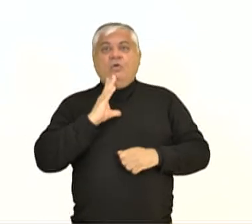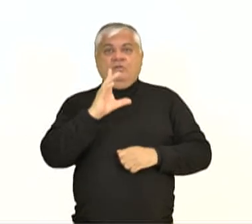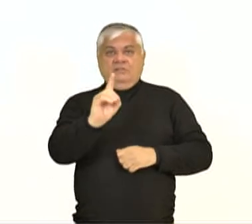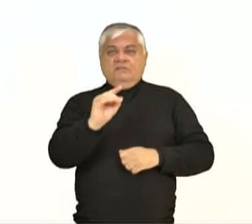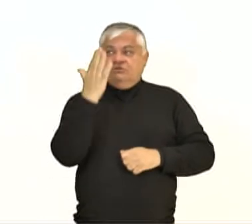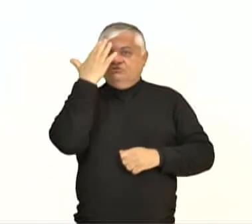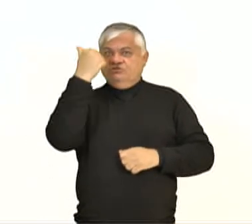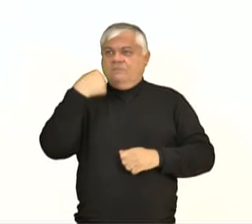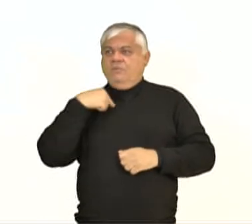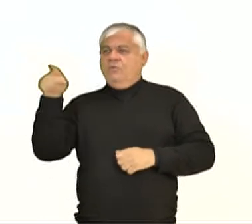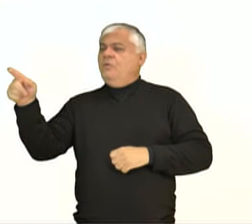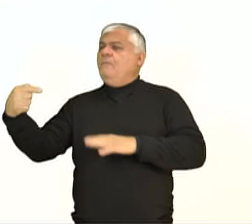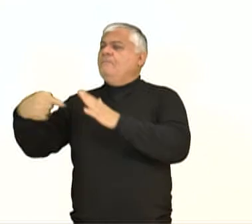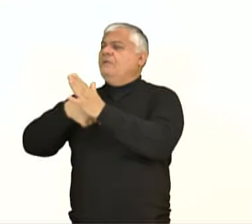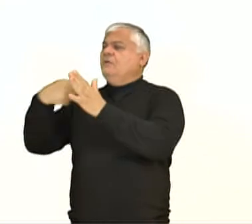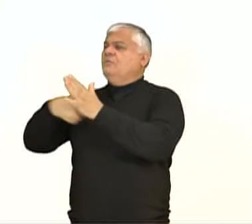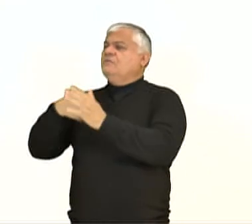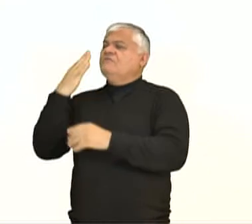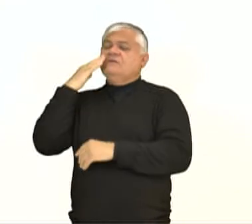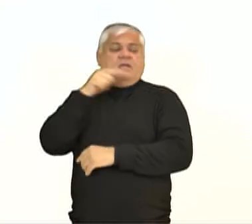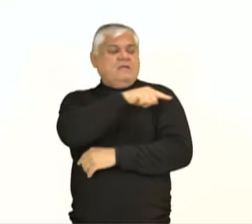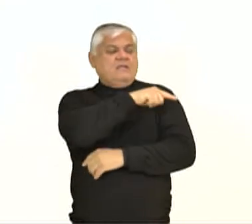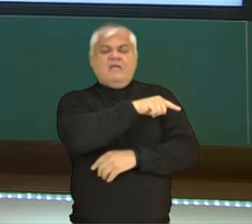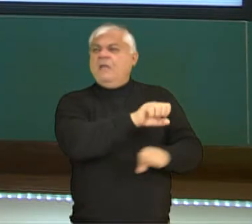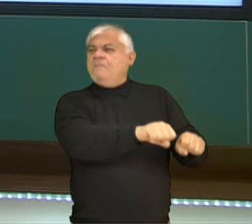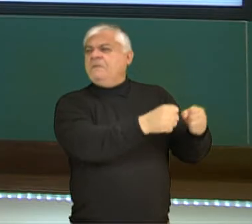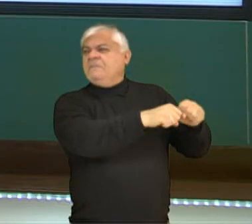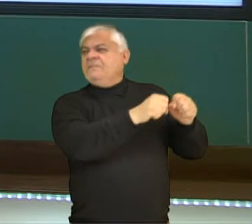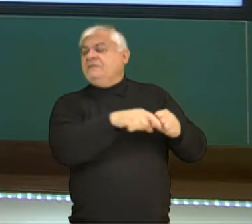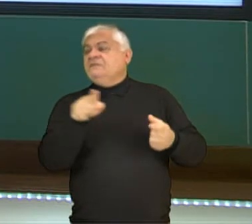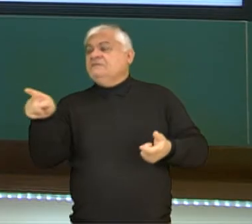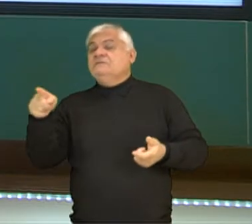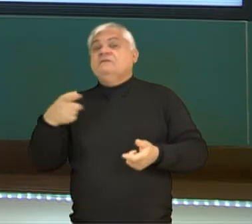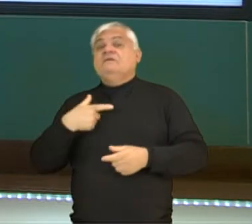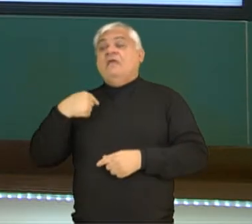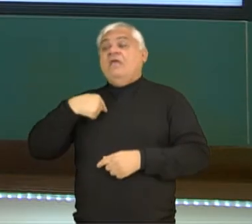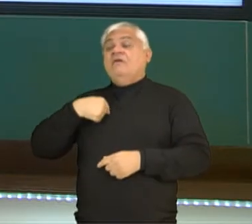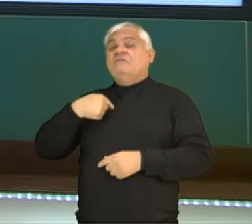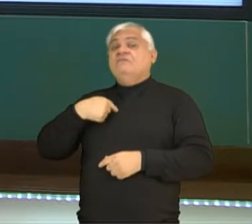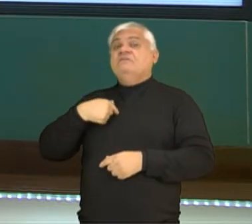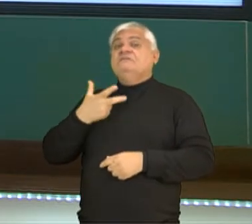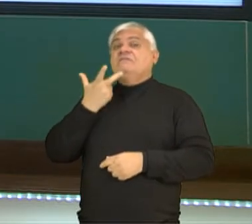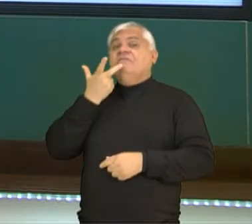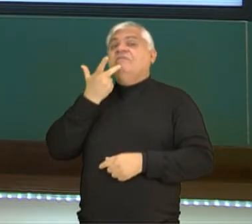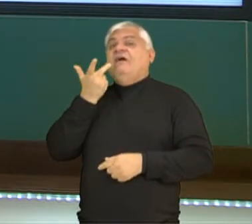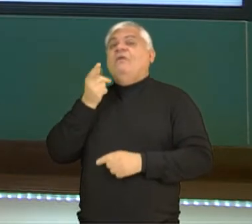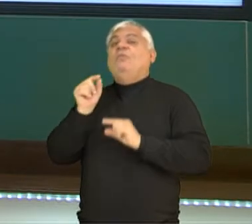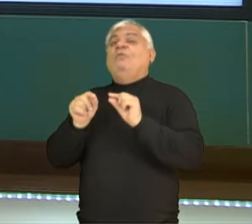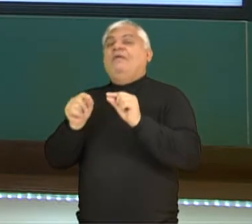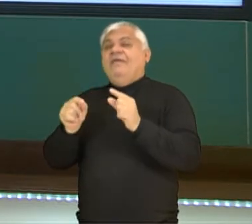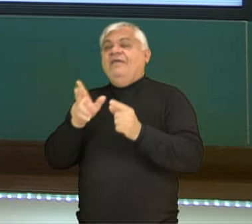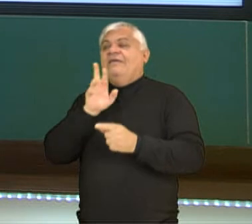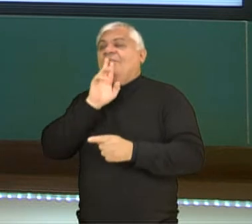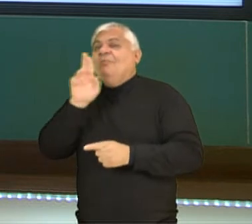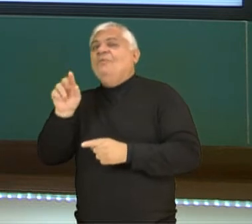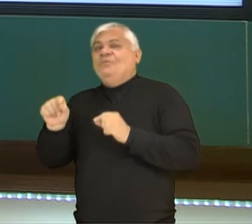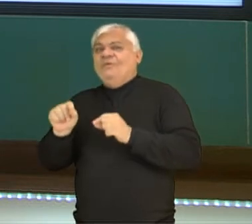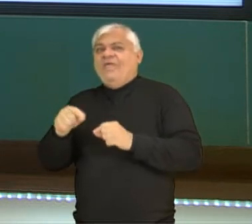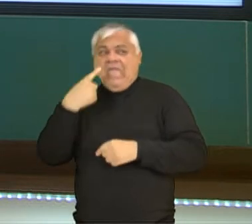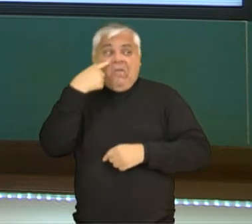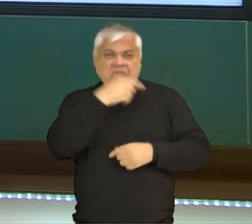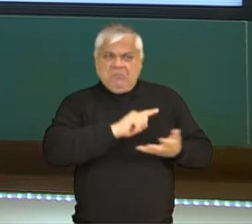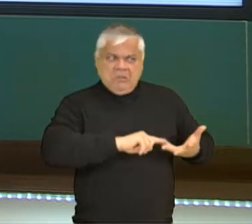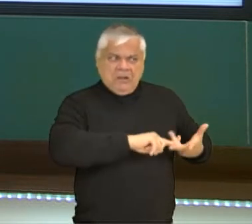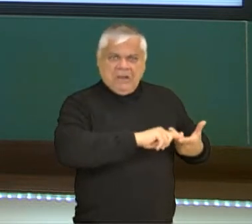e perguntou o que você sabe sobre o ocorrido. O que você vai fazer aí pautado na